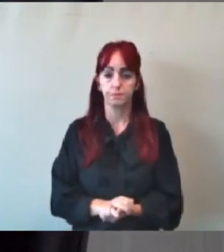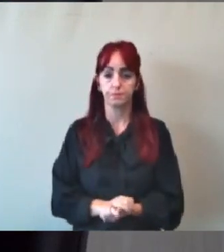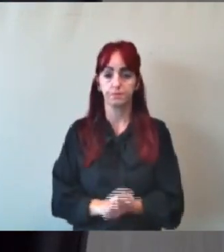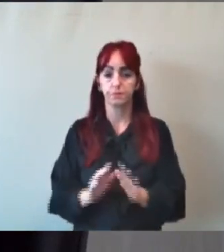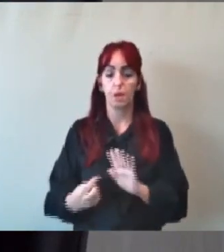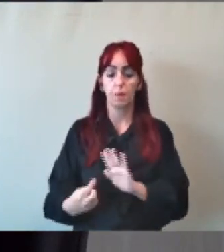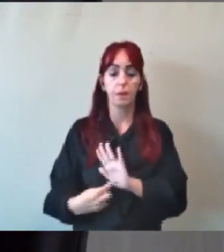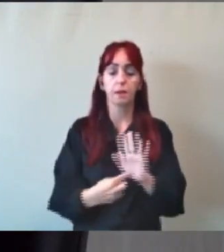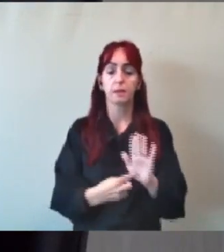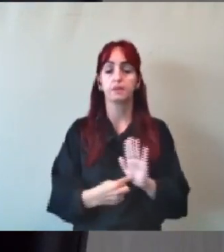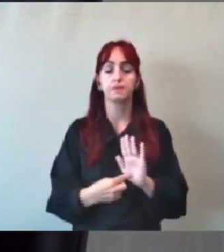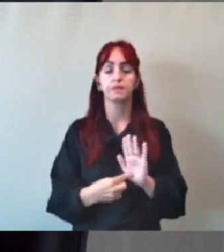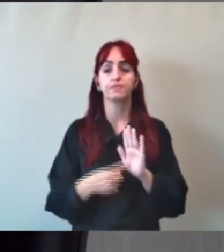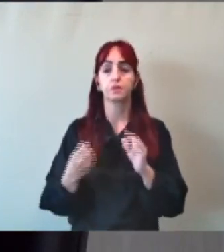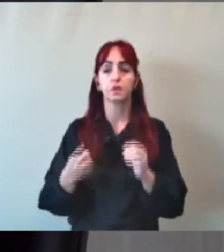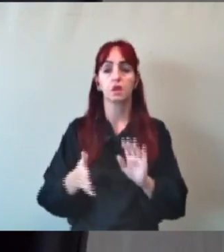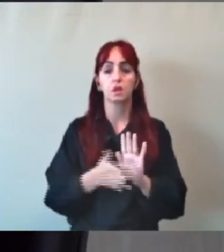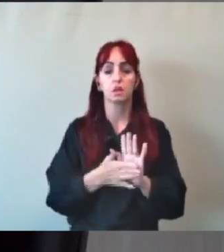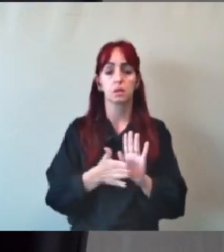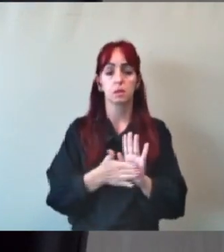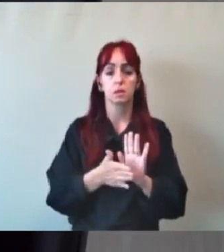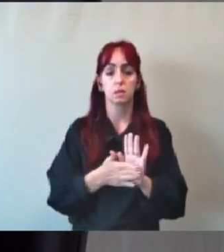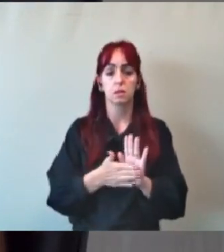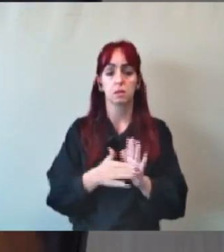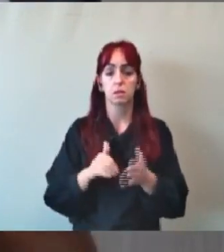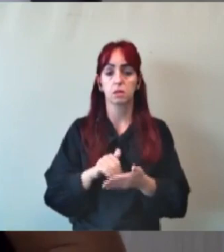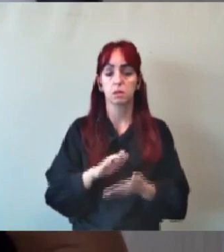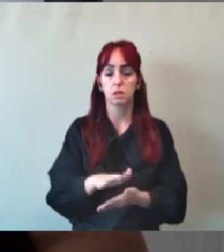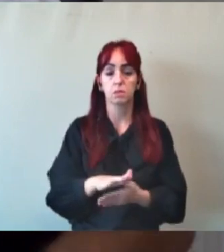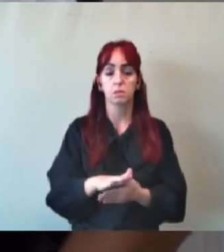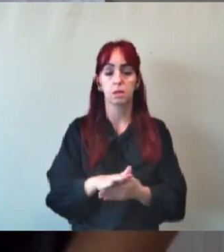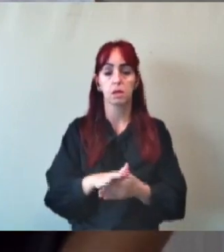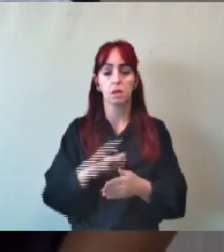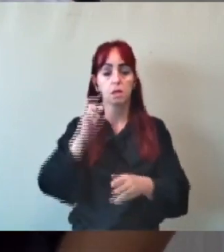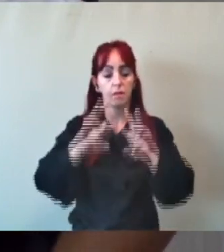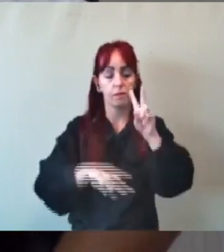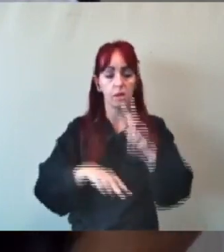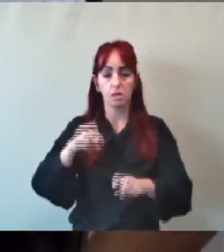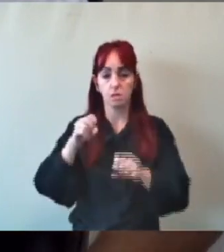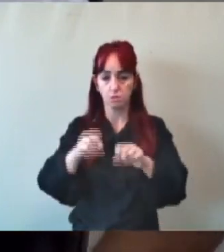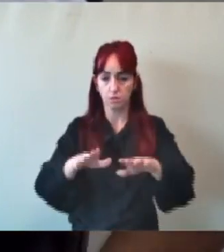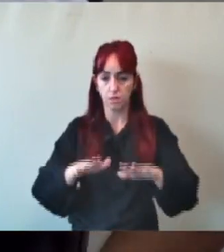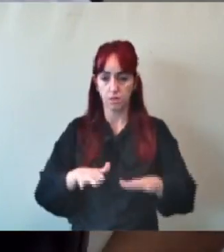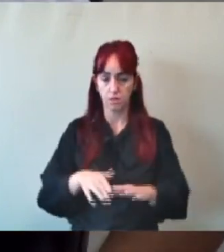Pareceres sobre proposições que dispensam apreciação do plenário. Ok, amigo.